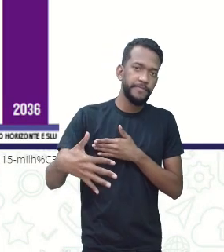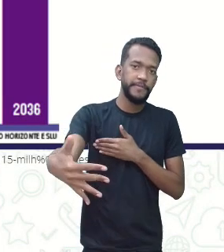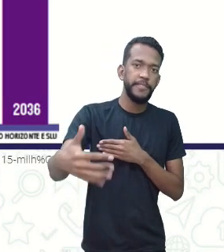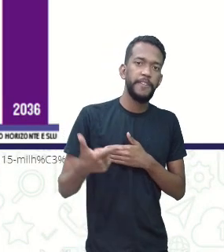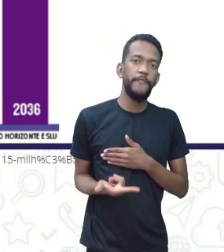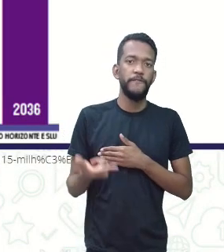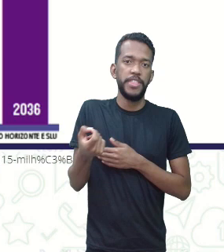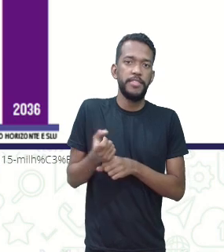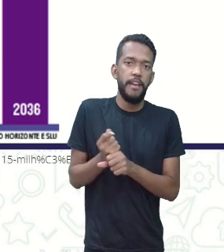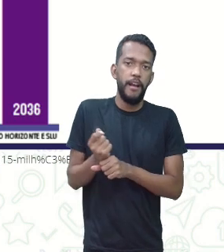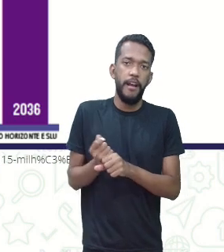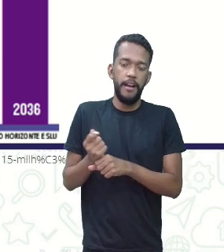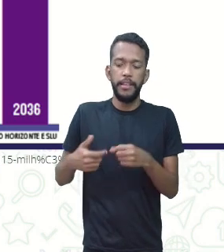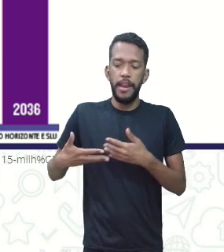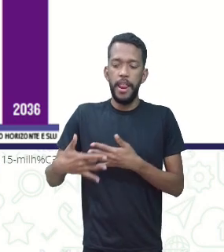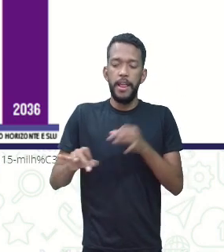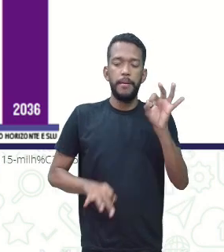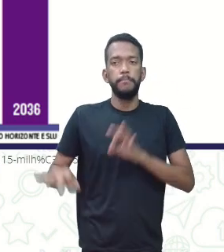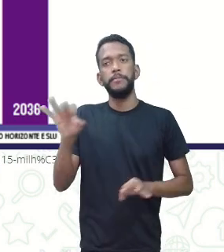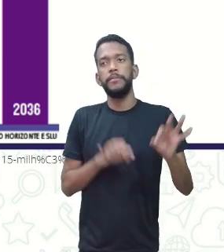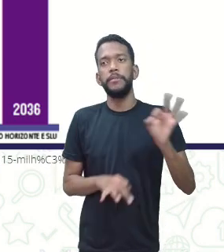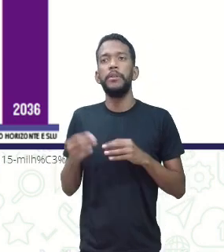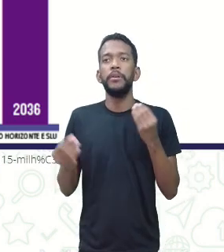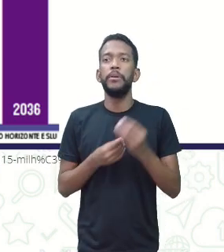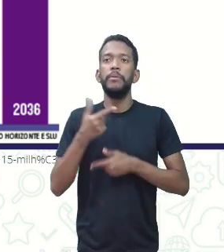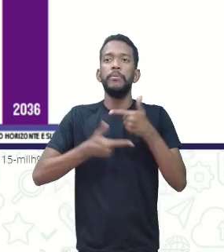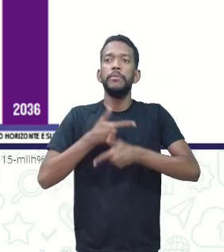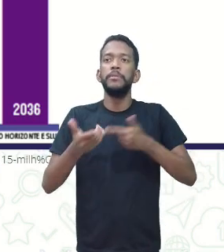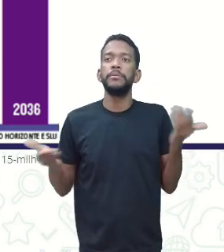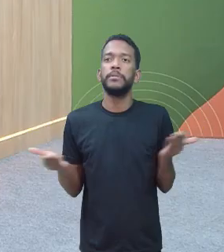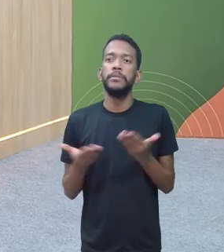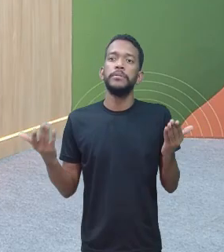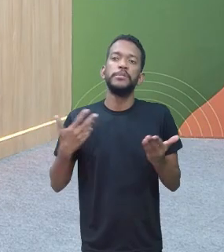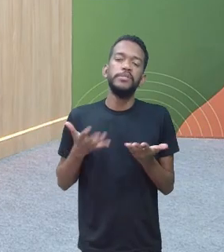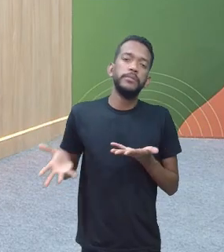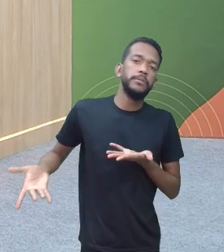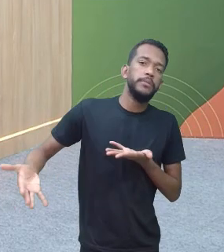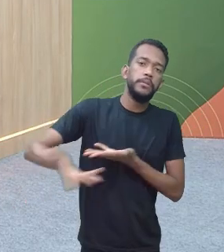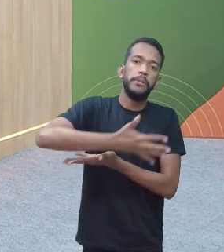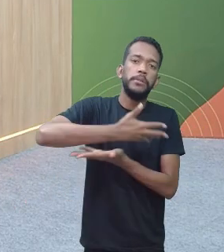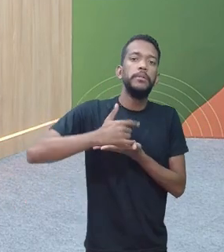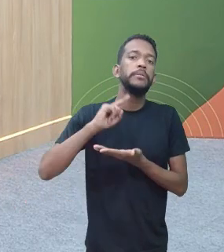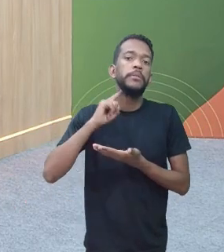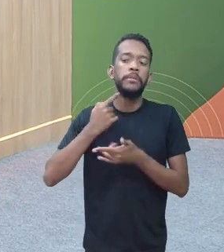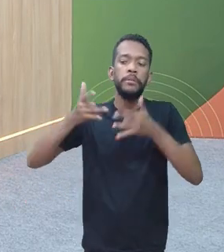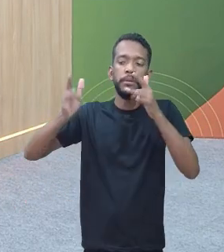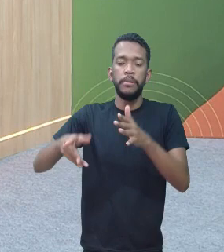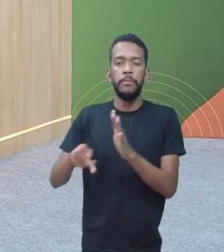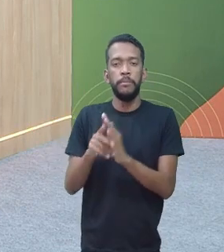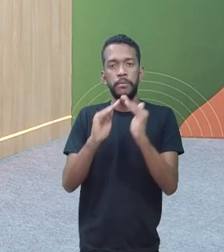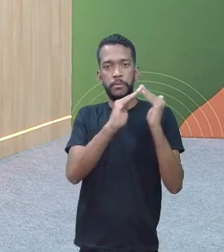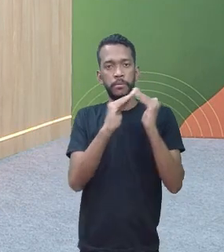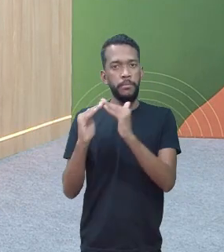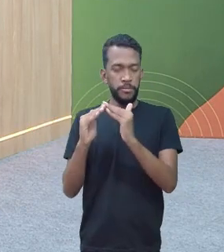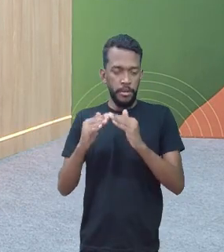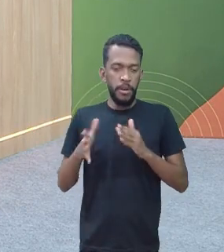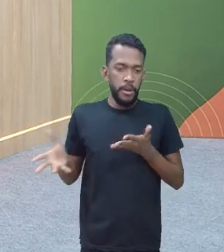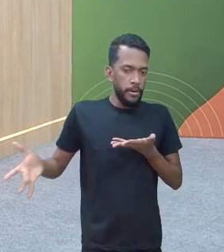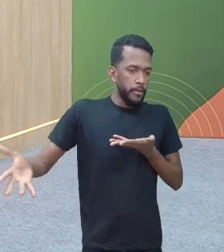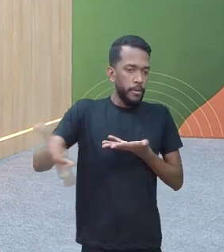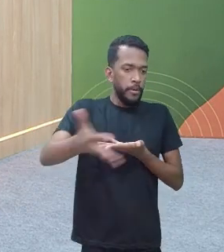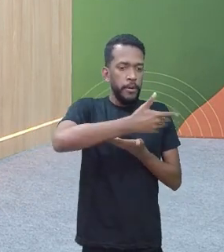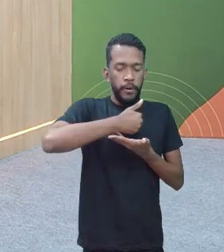anos. Então, aqui a gente tem como que funciona hoje a coleta desses resíduos sólidos domiciliares, né? Como é que